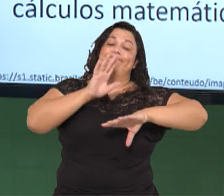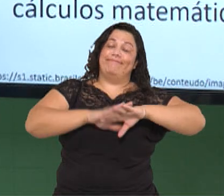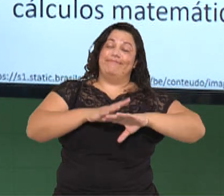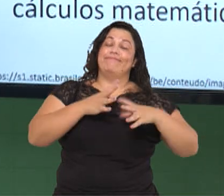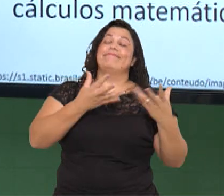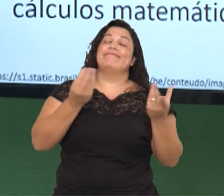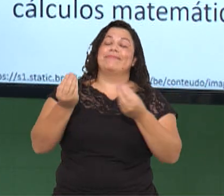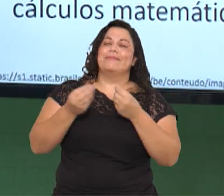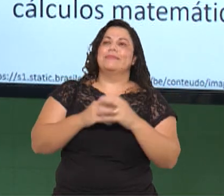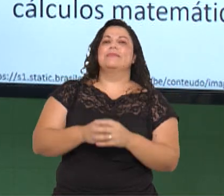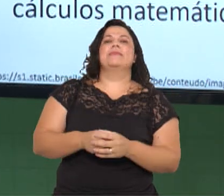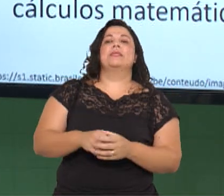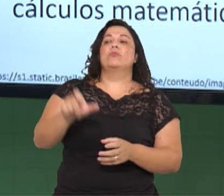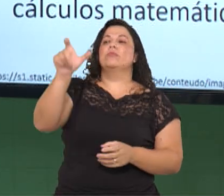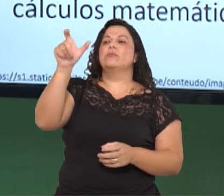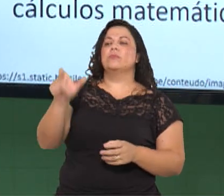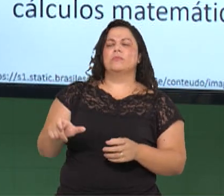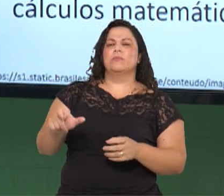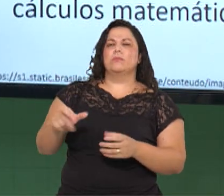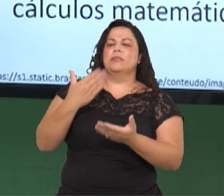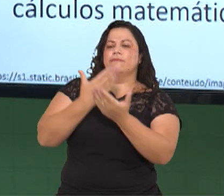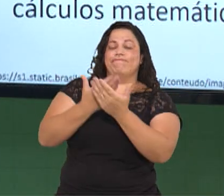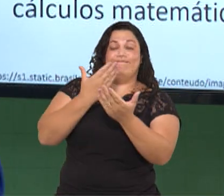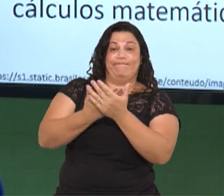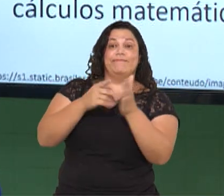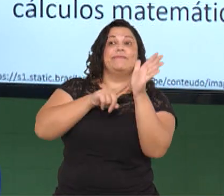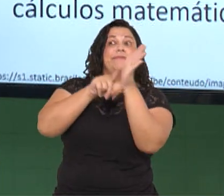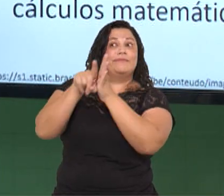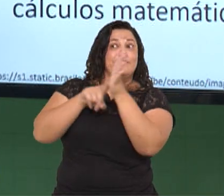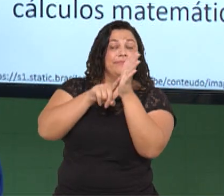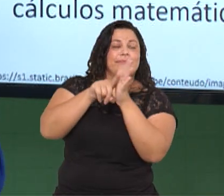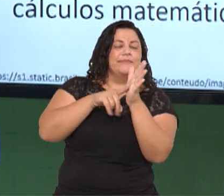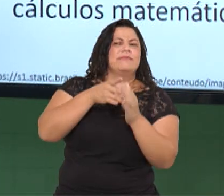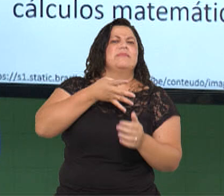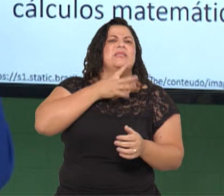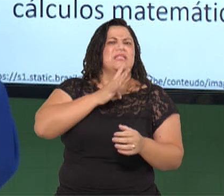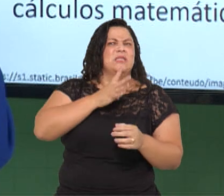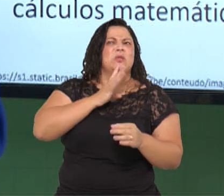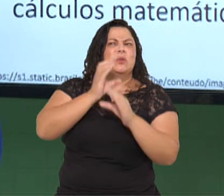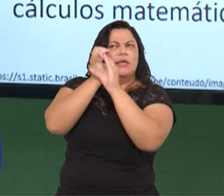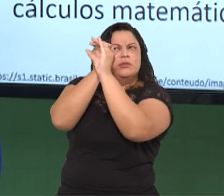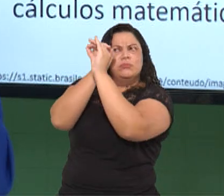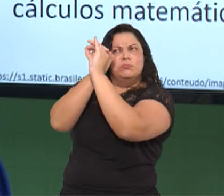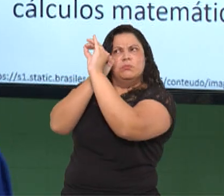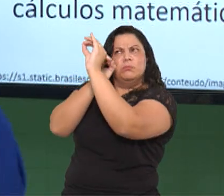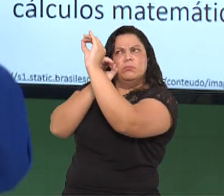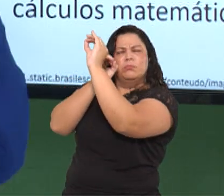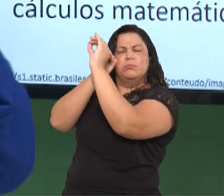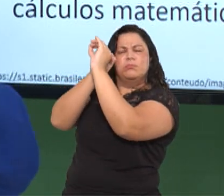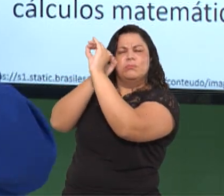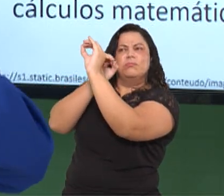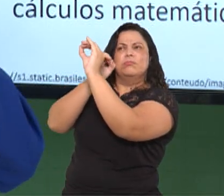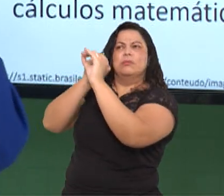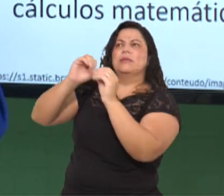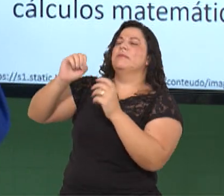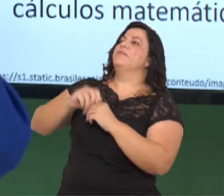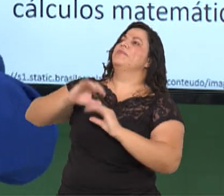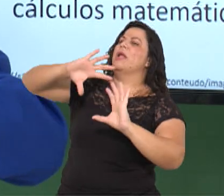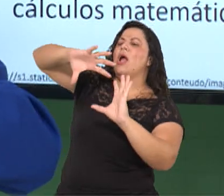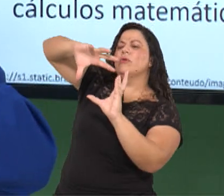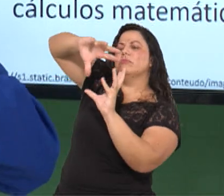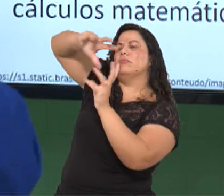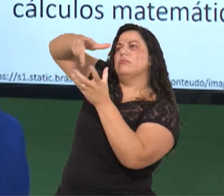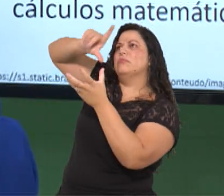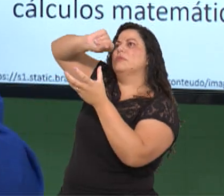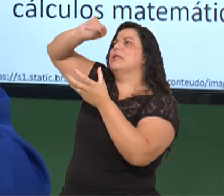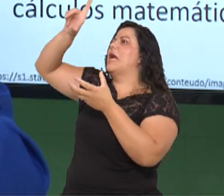o astrônomo é a pessoa, é o estudioso que conhece e estuda sobre os planetas, a